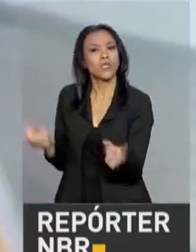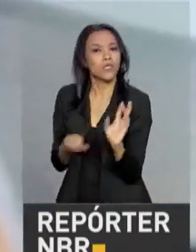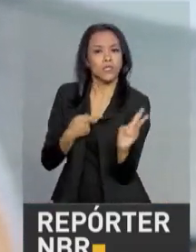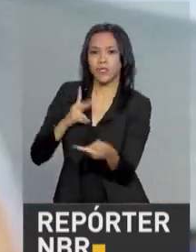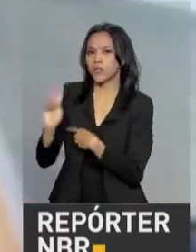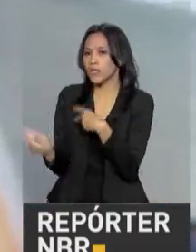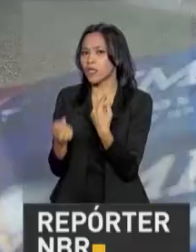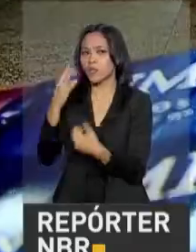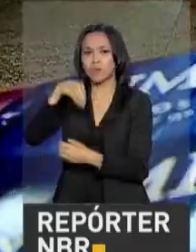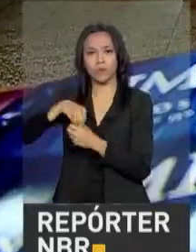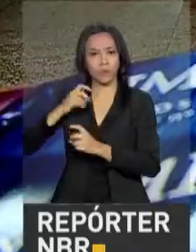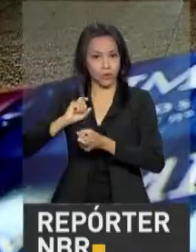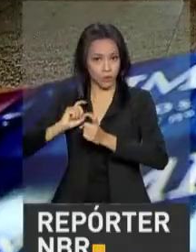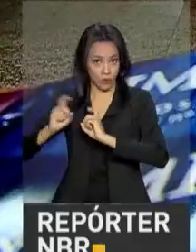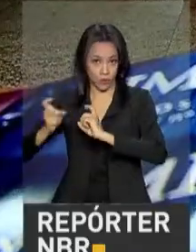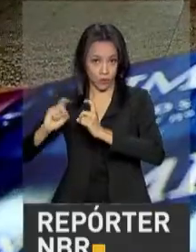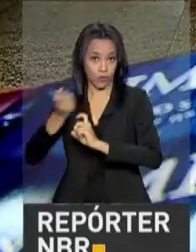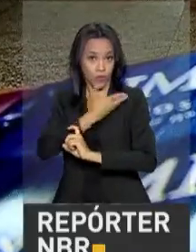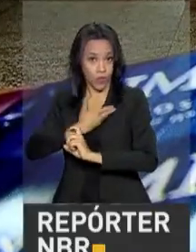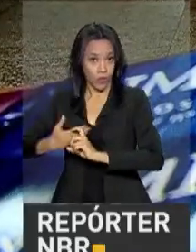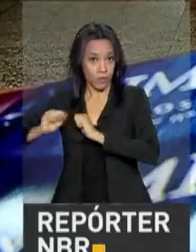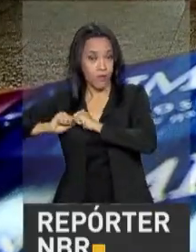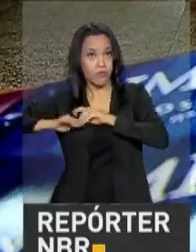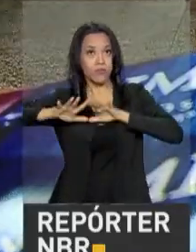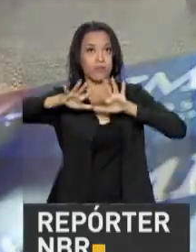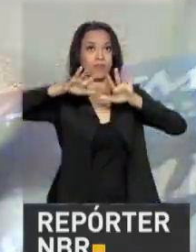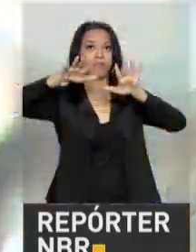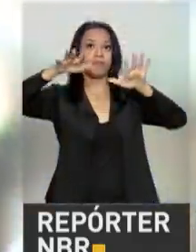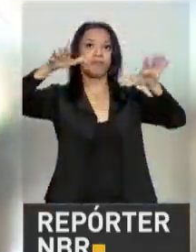para todos os cantos do país.